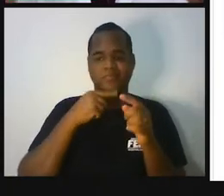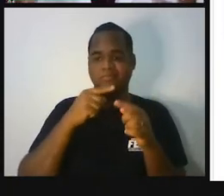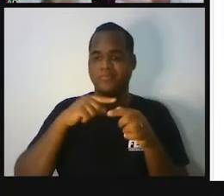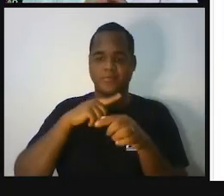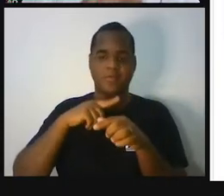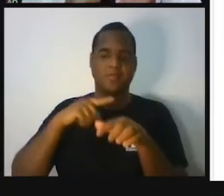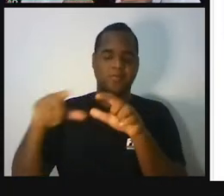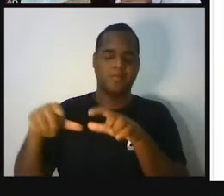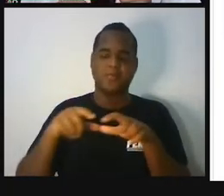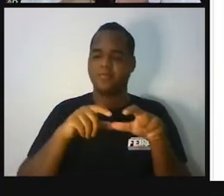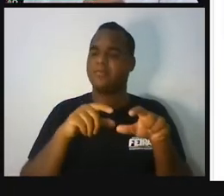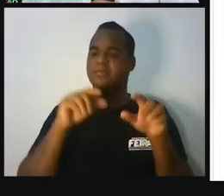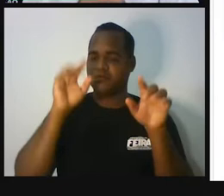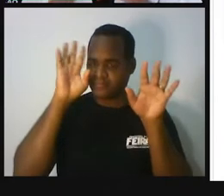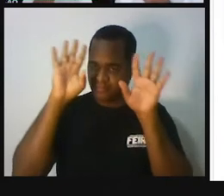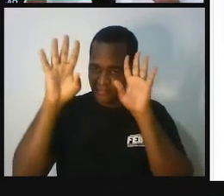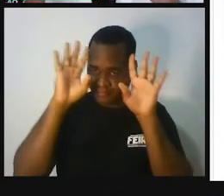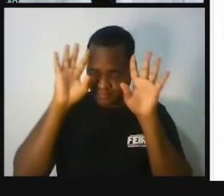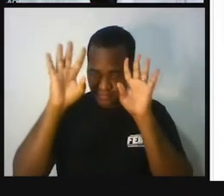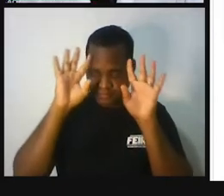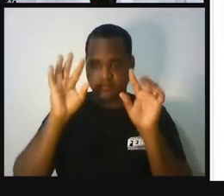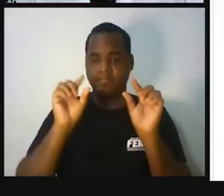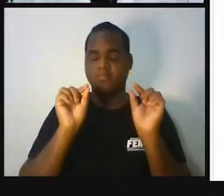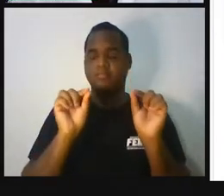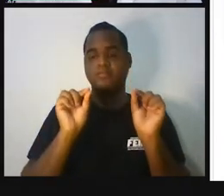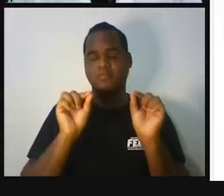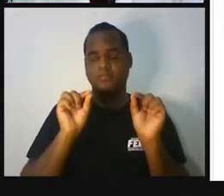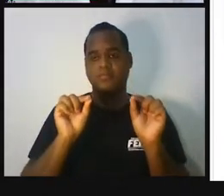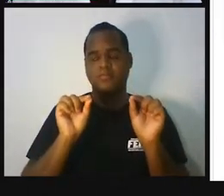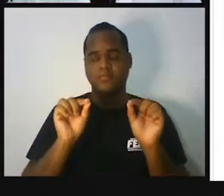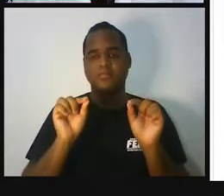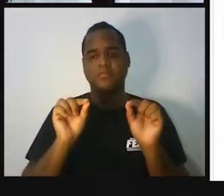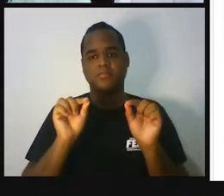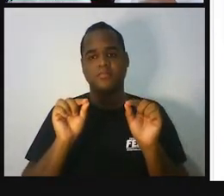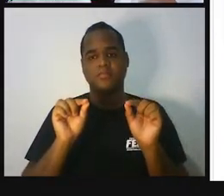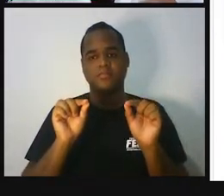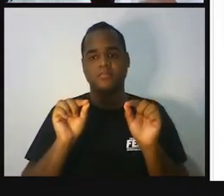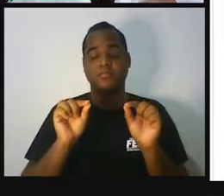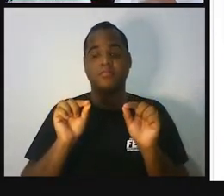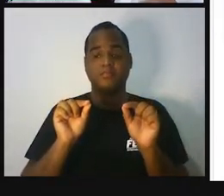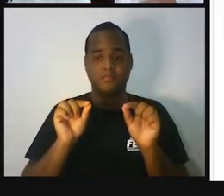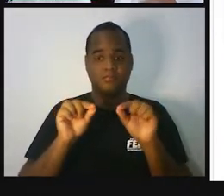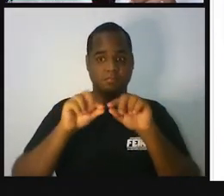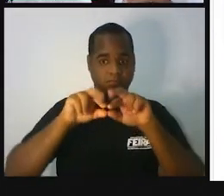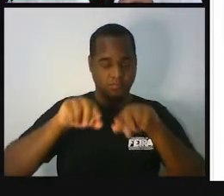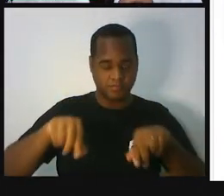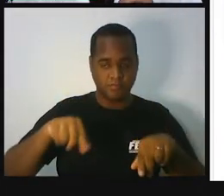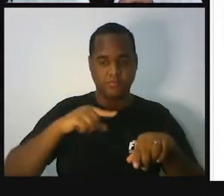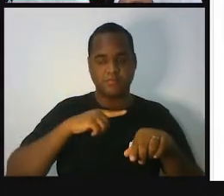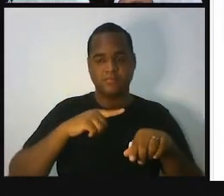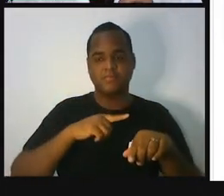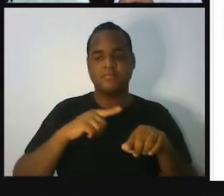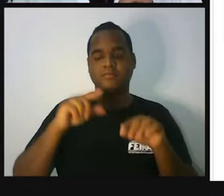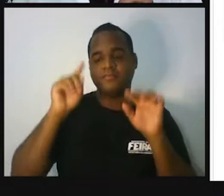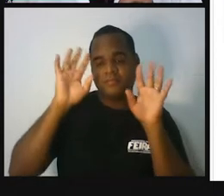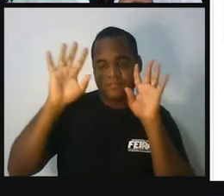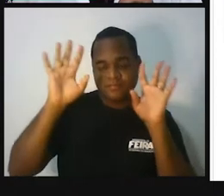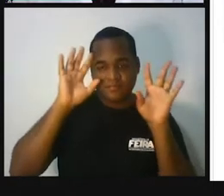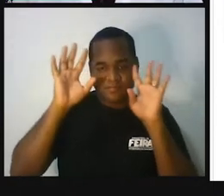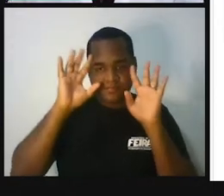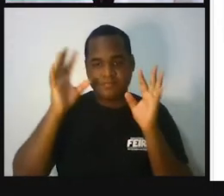Então vamos pensar aqui e é vão pensar que beleza